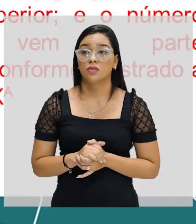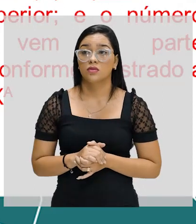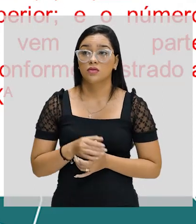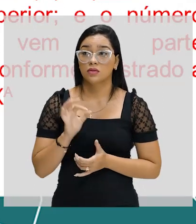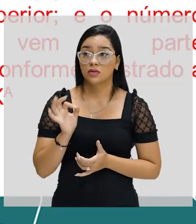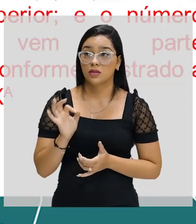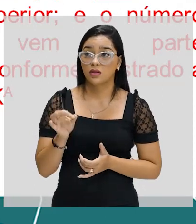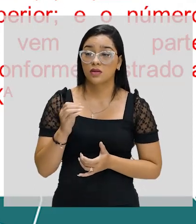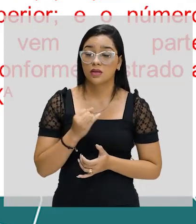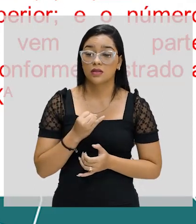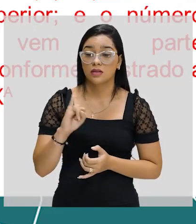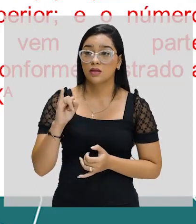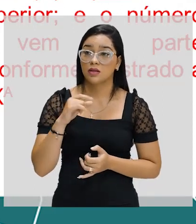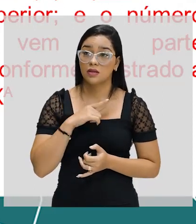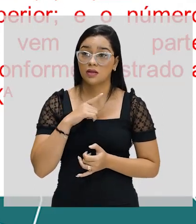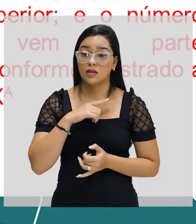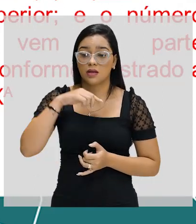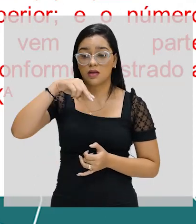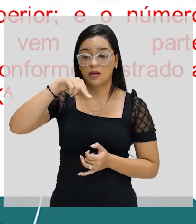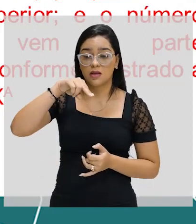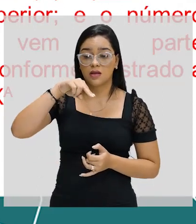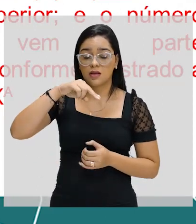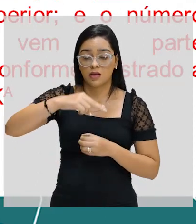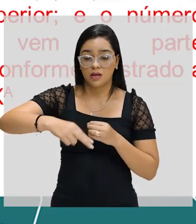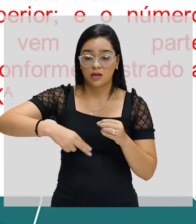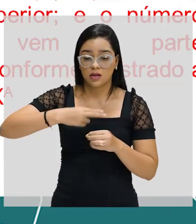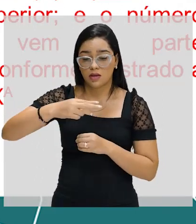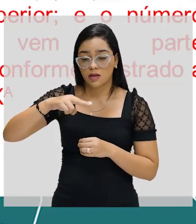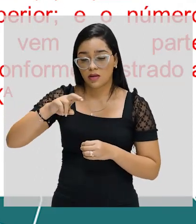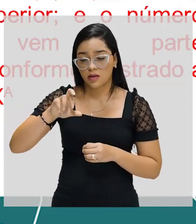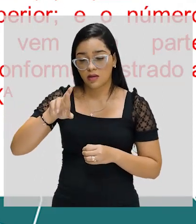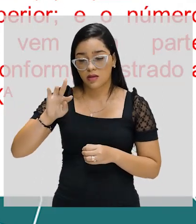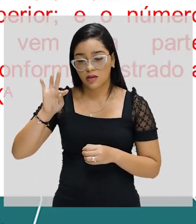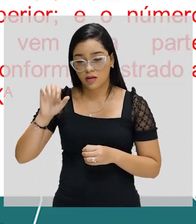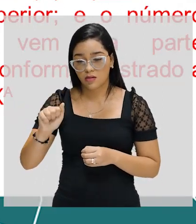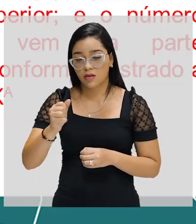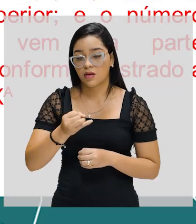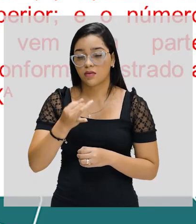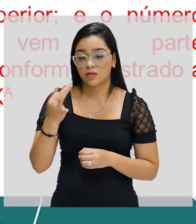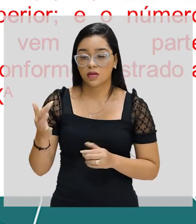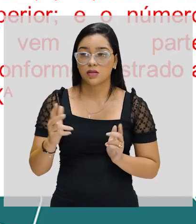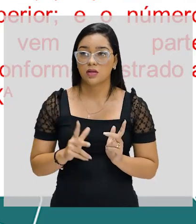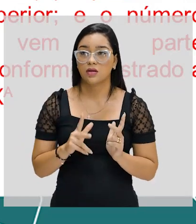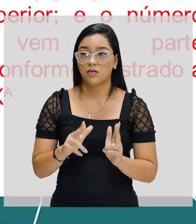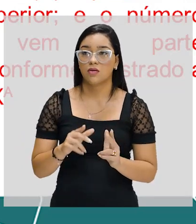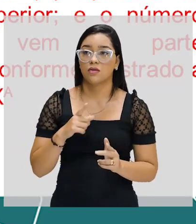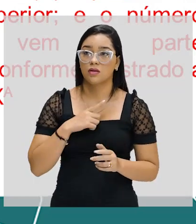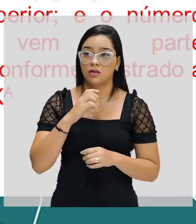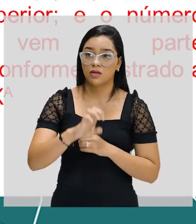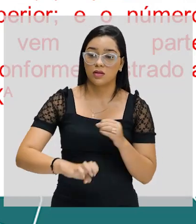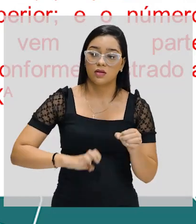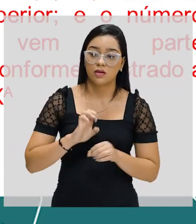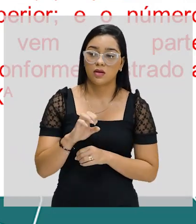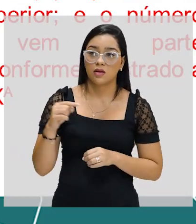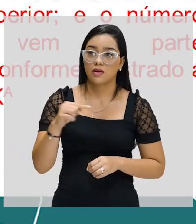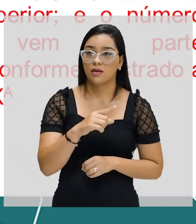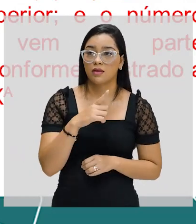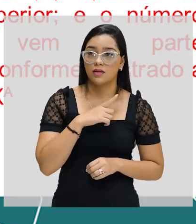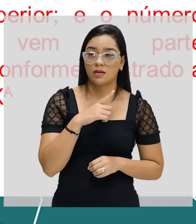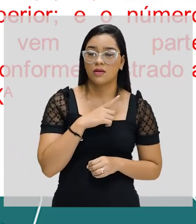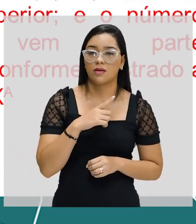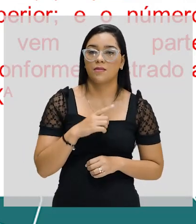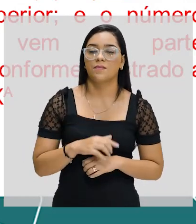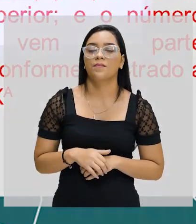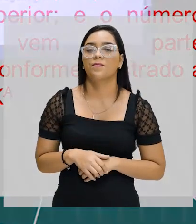ok? Se a partícula está neutra, a quantidade de prótons que tem no núcleo vai ser a quantidade de elétrons que está ali na